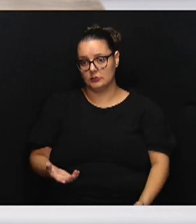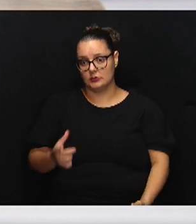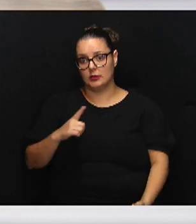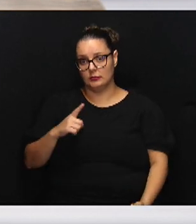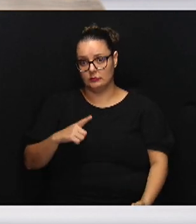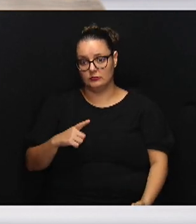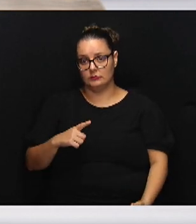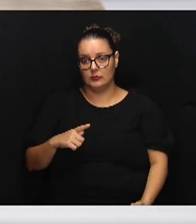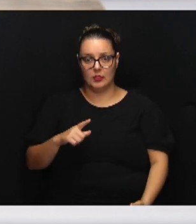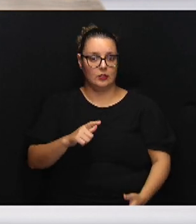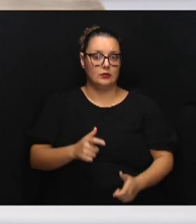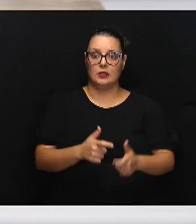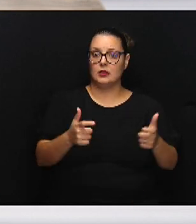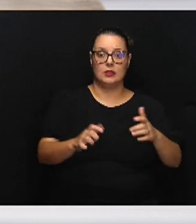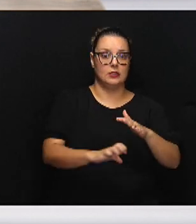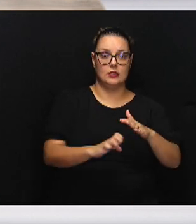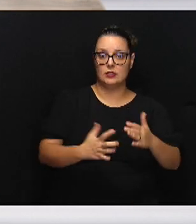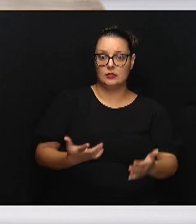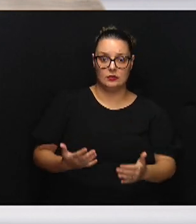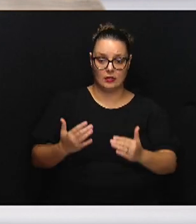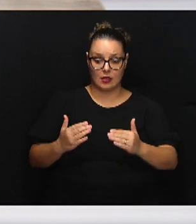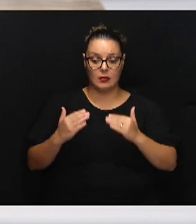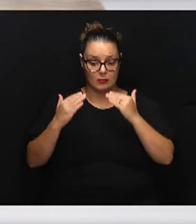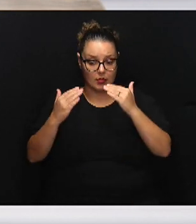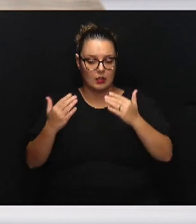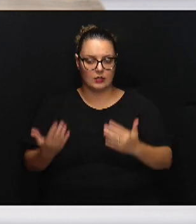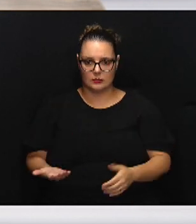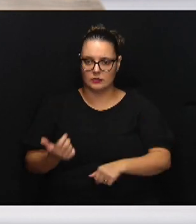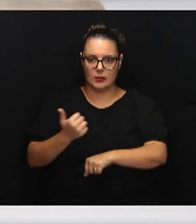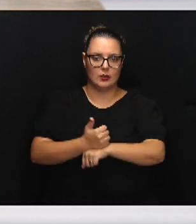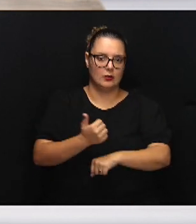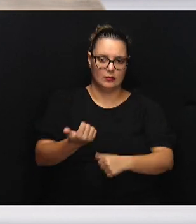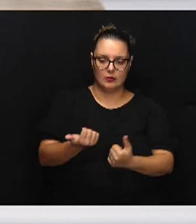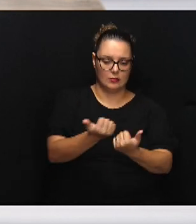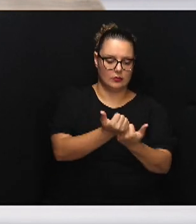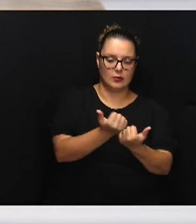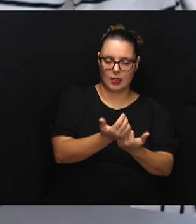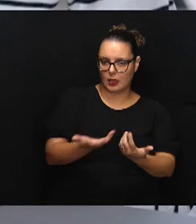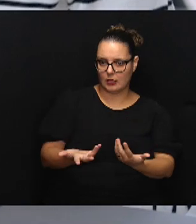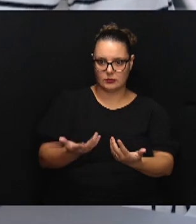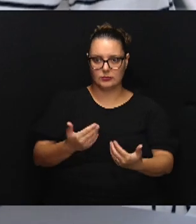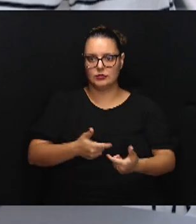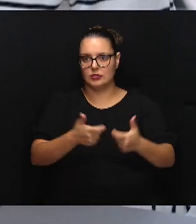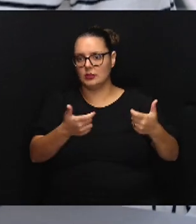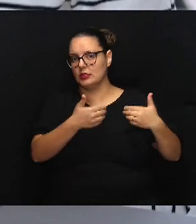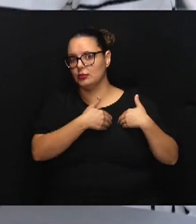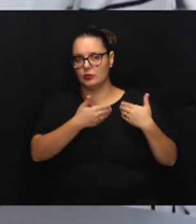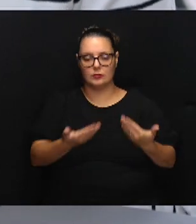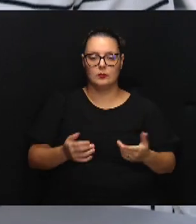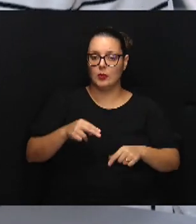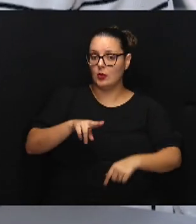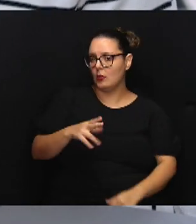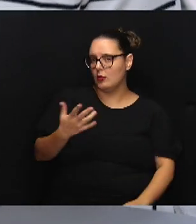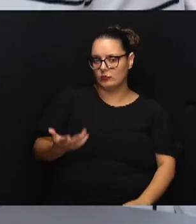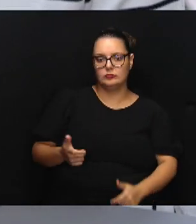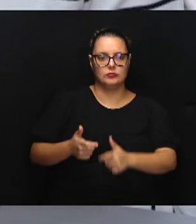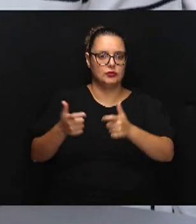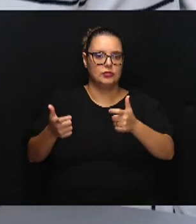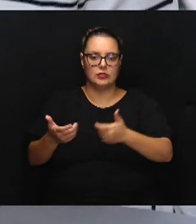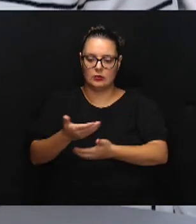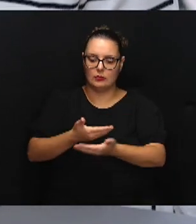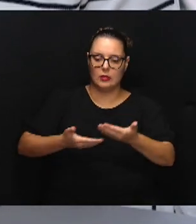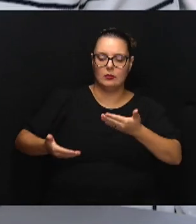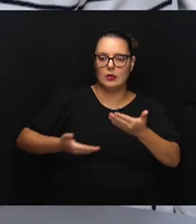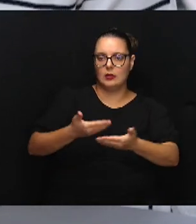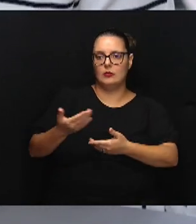Nenhuma grande empresa vai elevar a um cargo de, vamos dizer assim, de grande responsabilidade ou de grande articulação